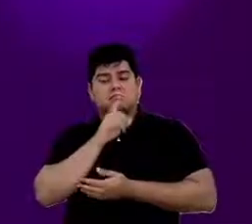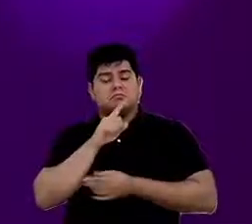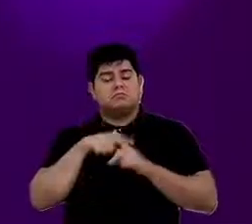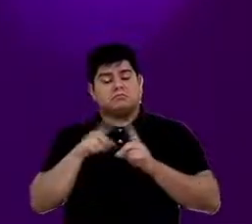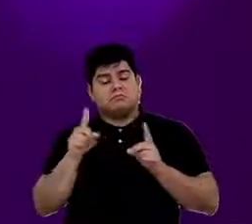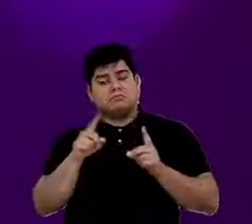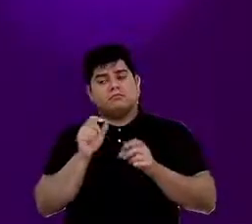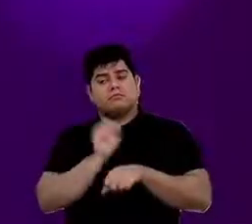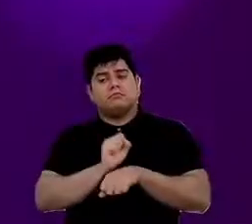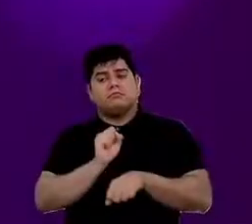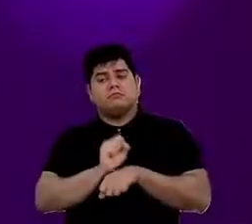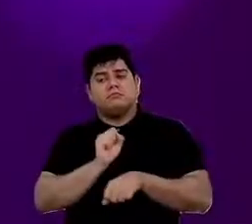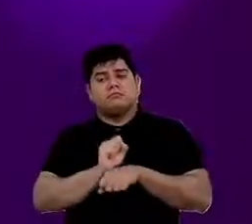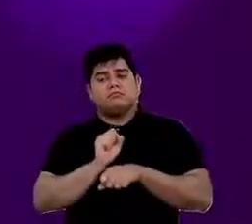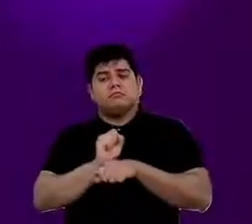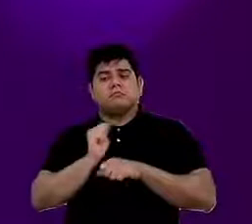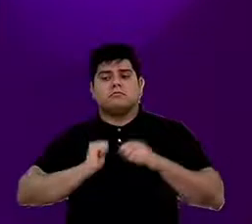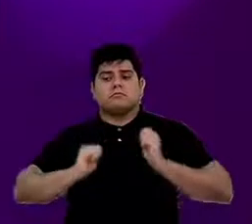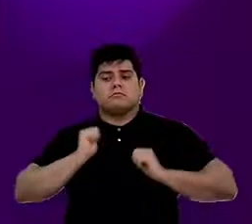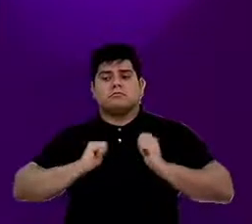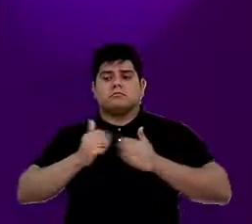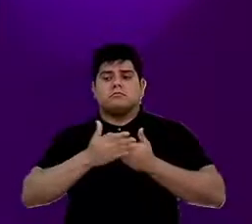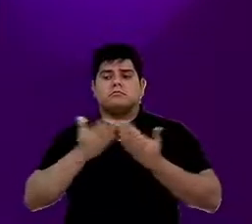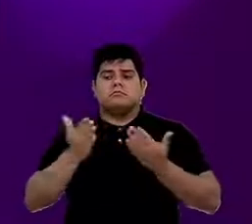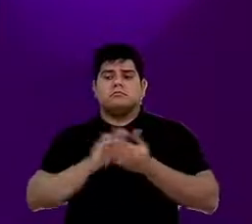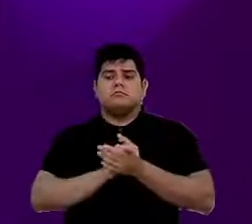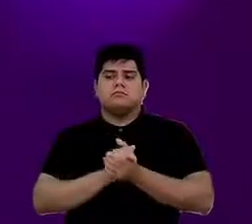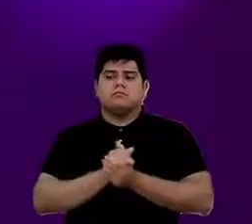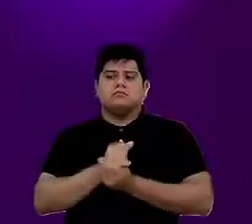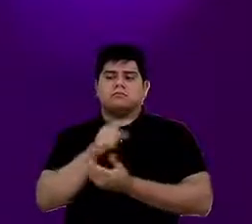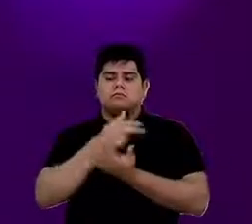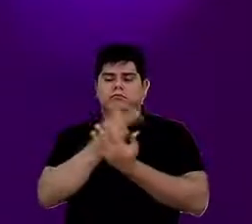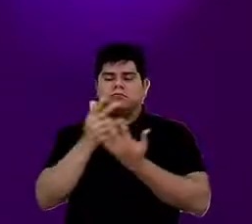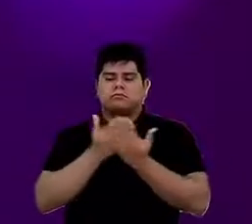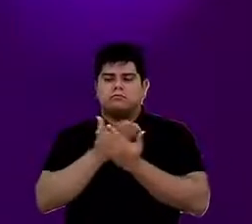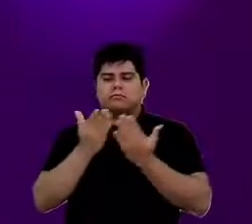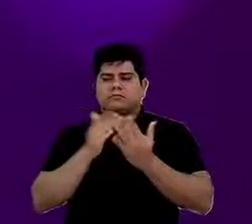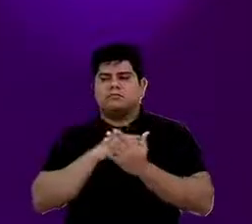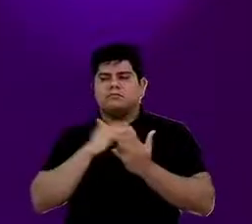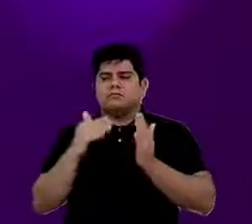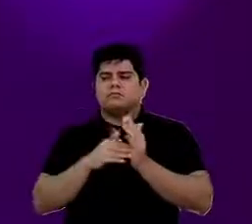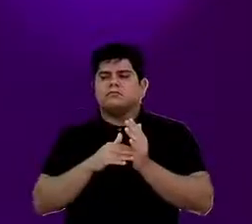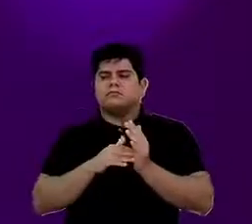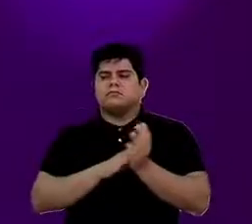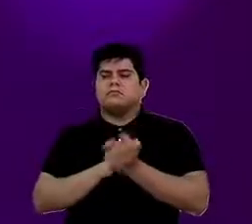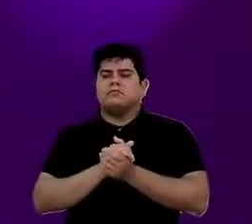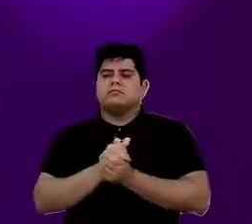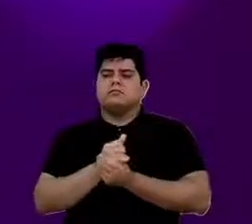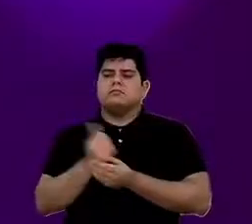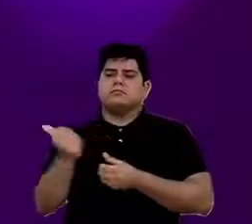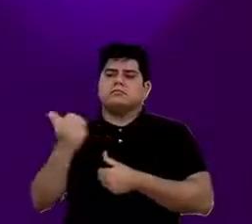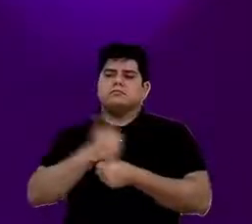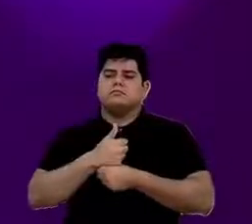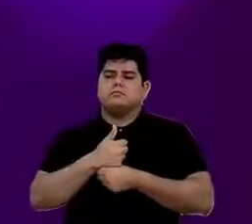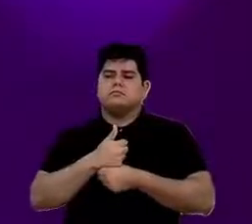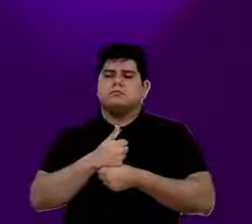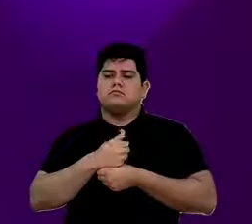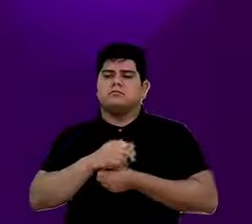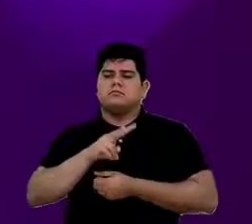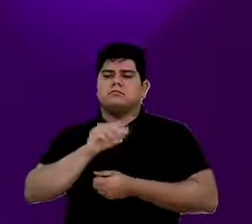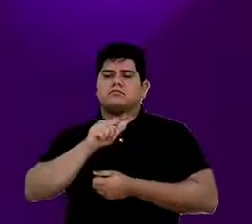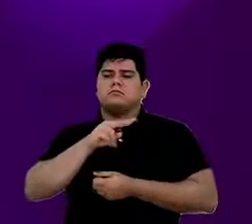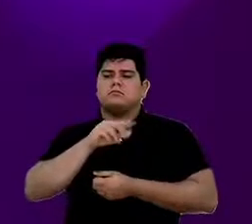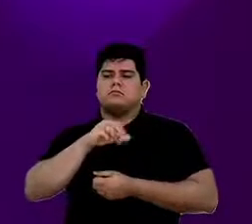gente aguarda com bastante expectativa aí esses dispositivos totalmente transcatéter para substituição valvar